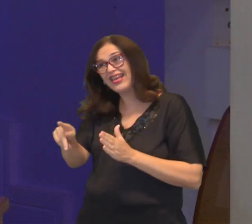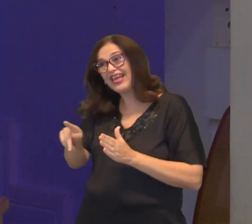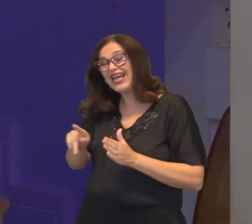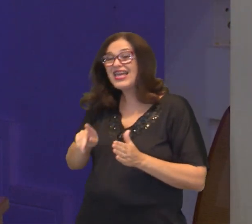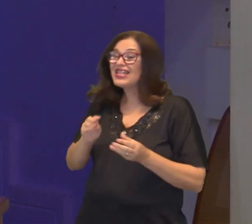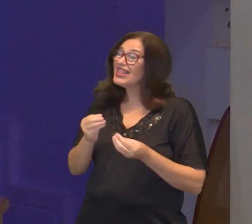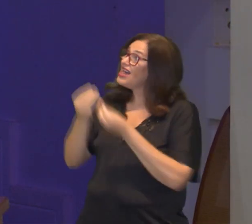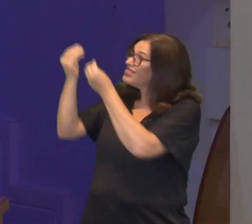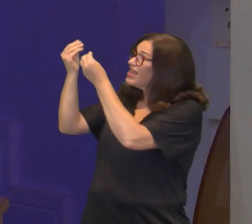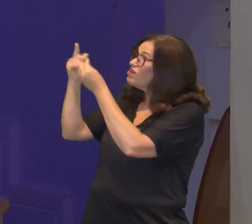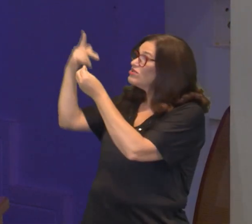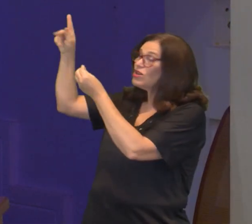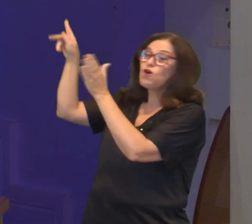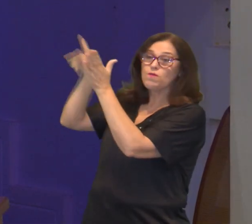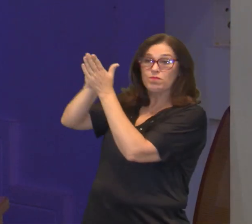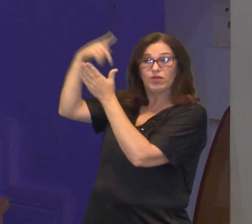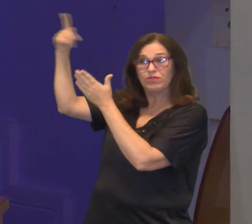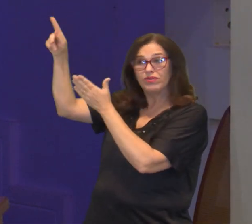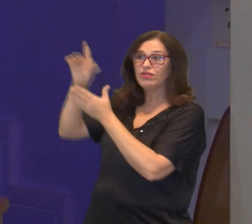o que é de Deus.